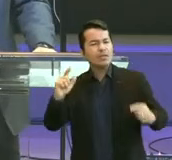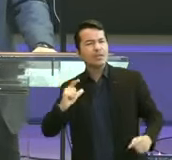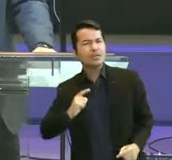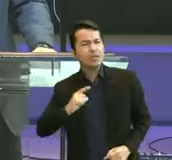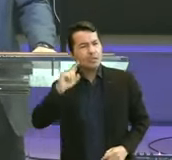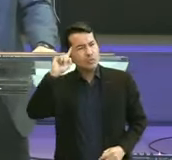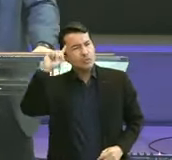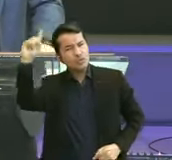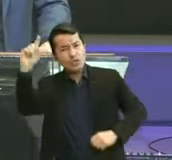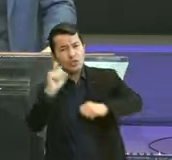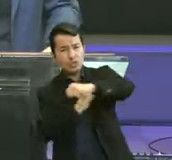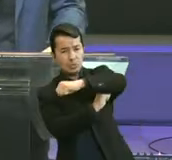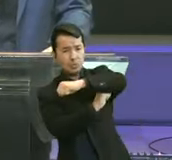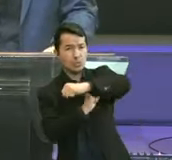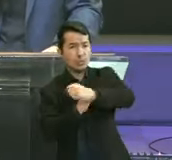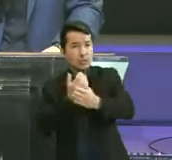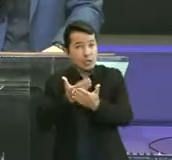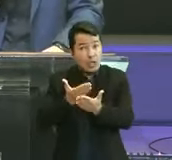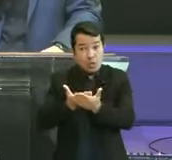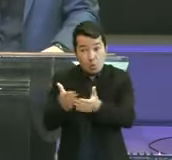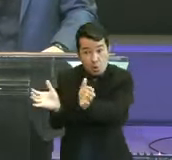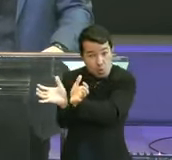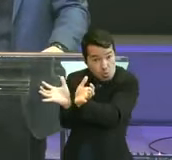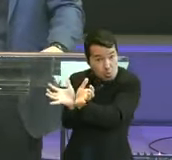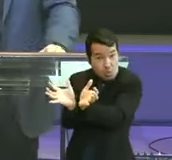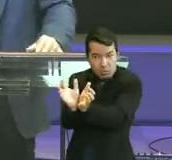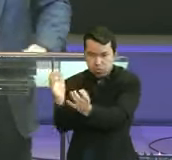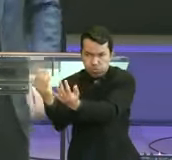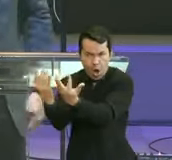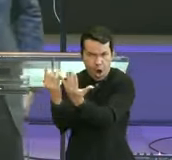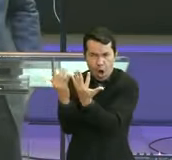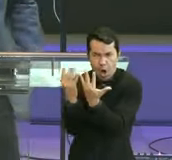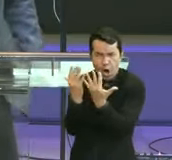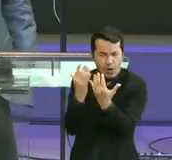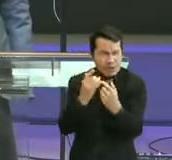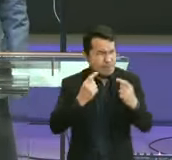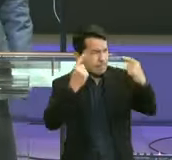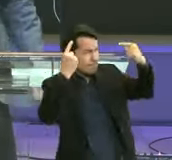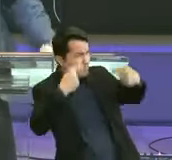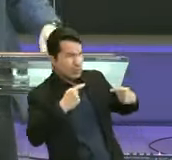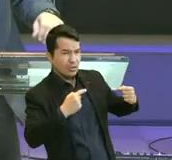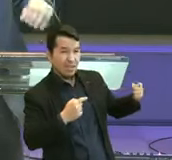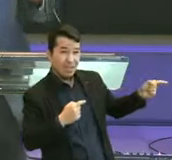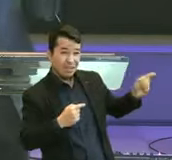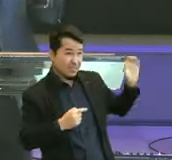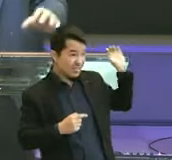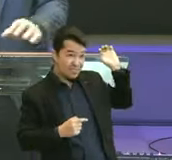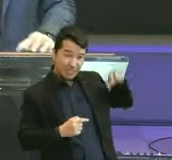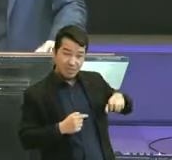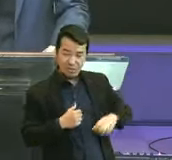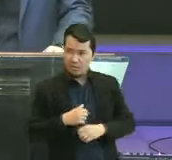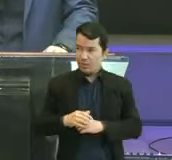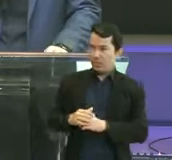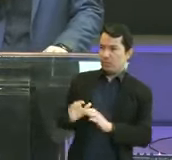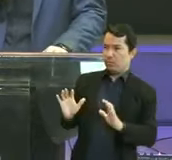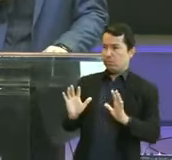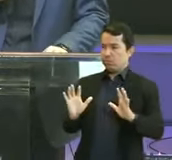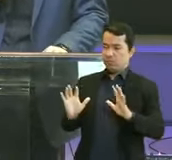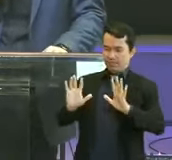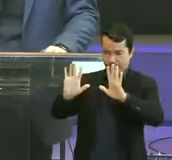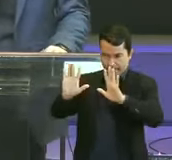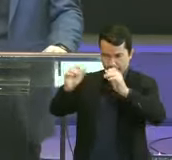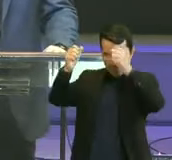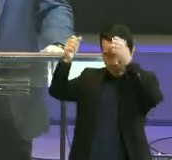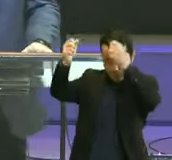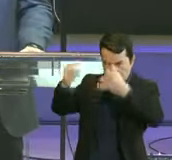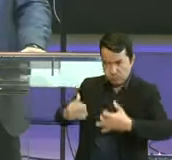libertos, dos judeus de Cirene e da Alexandria, bem como das províncias da Cilícia e da Ásia. Esses